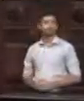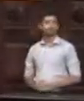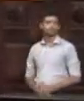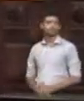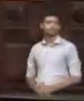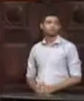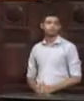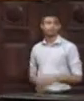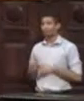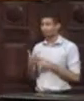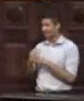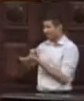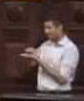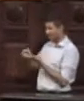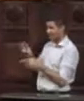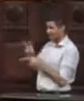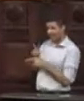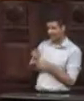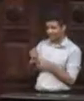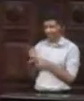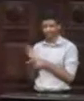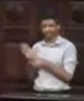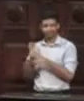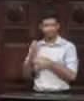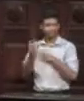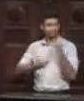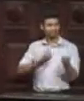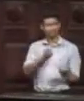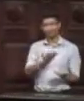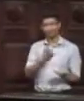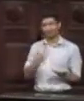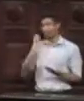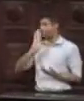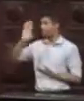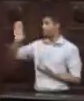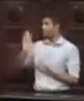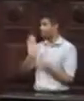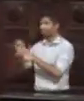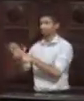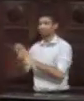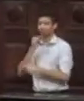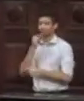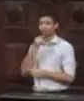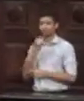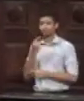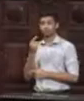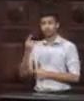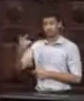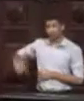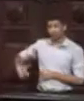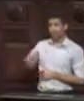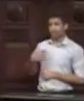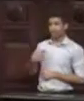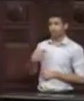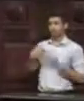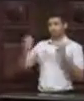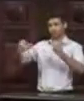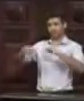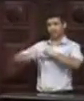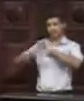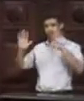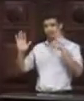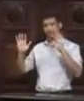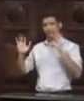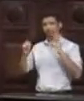fiscais foram dados pelo Estado do Rio de Janeiro. E mais, eu gostaria de deixar claro que a matéria que está